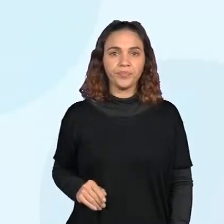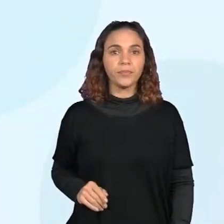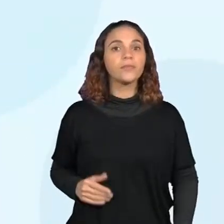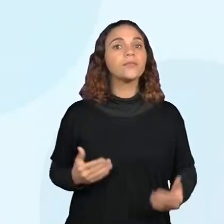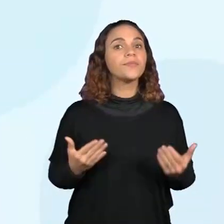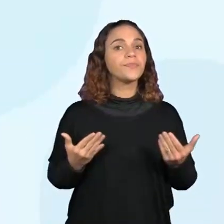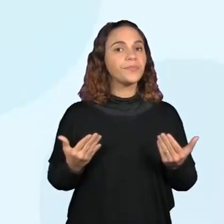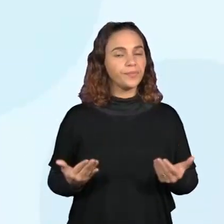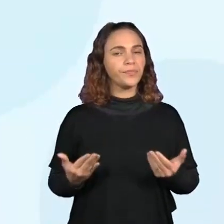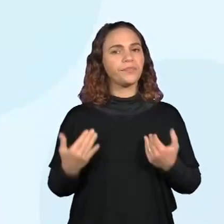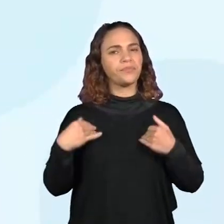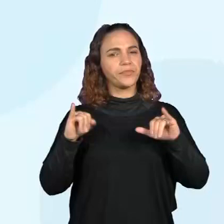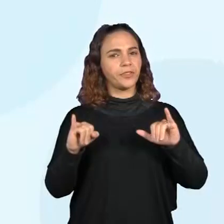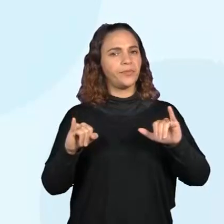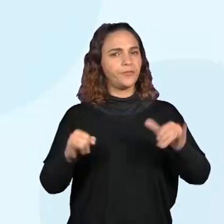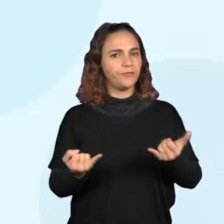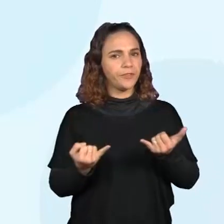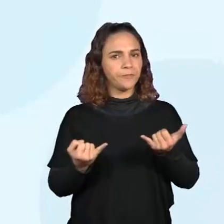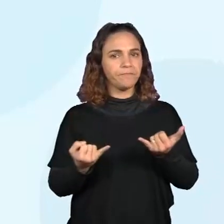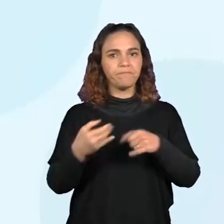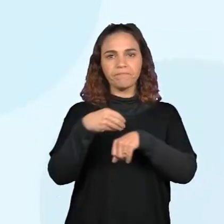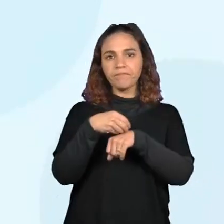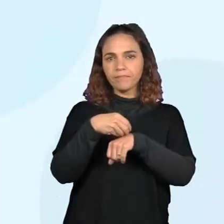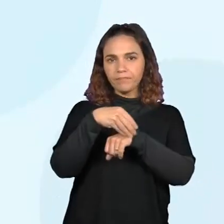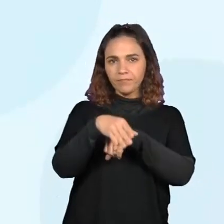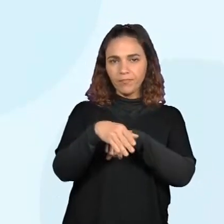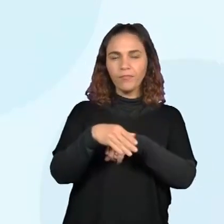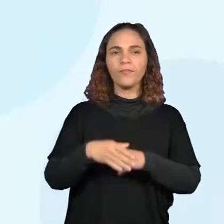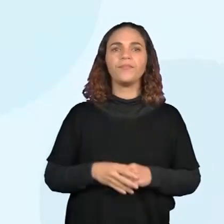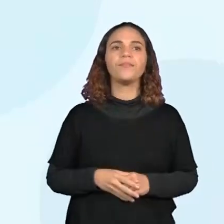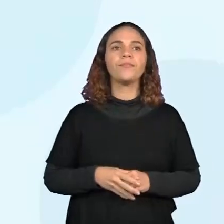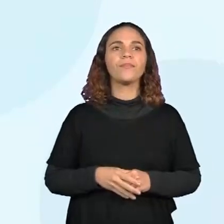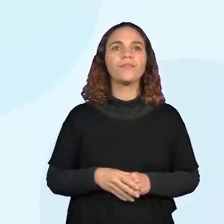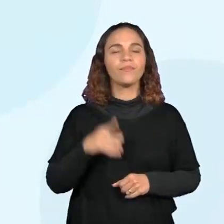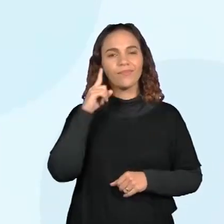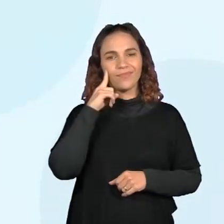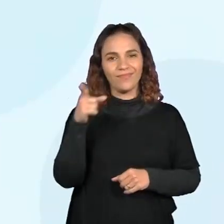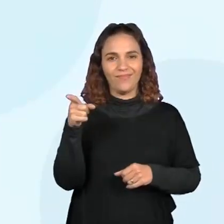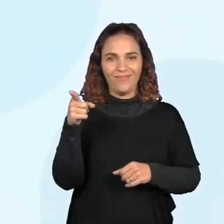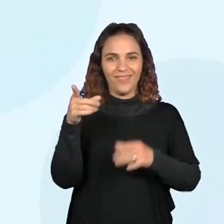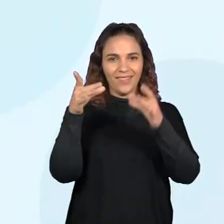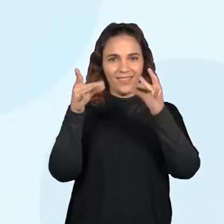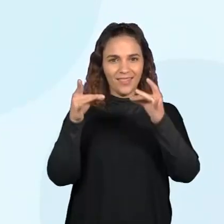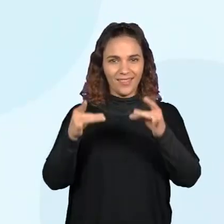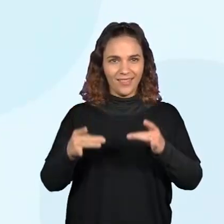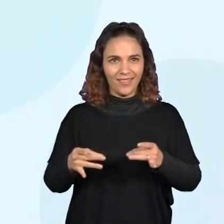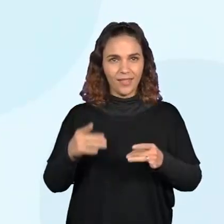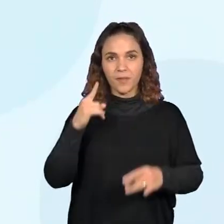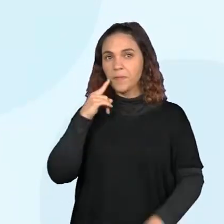só, já vou trazer aqui na própria descrição da habilidade